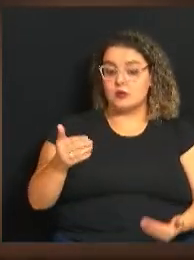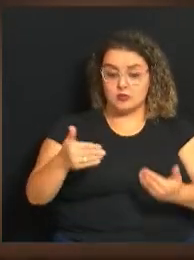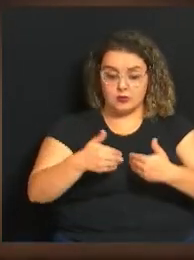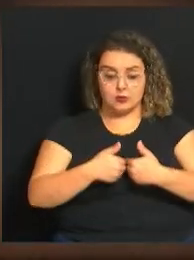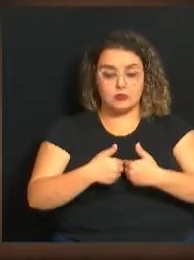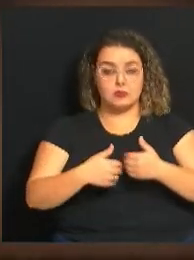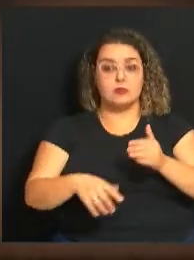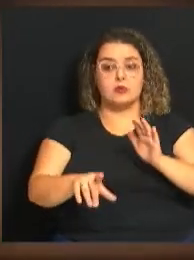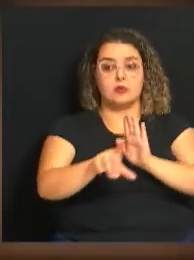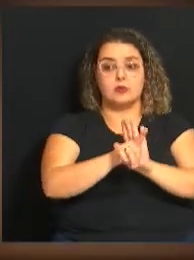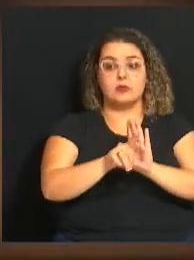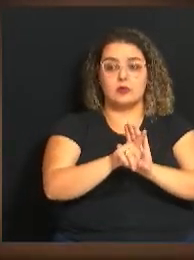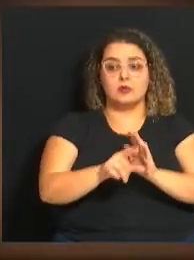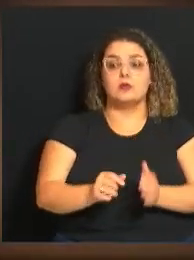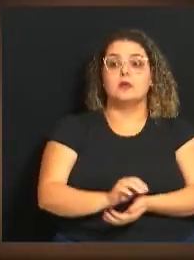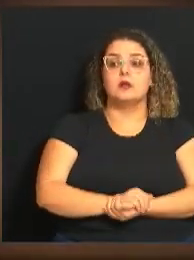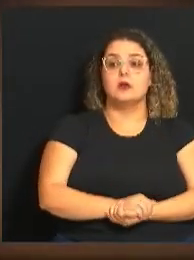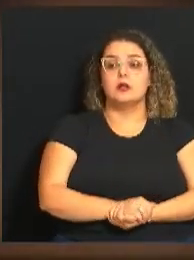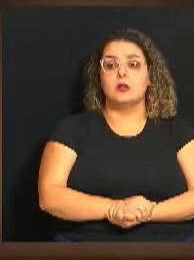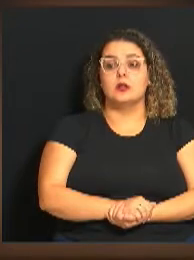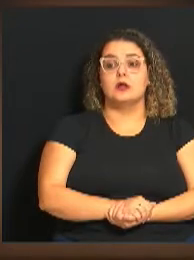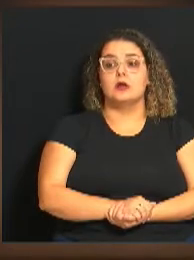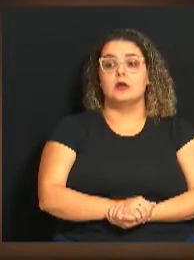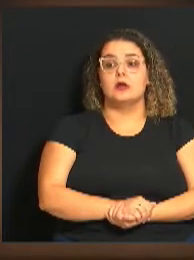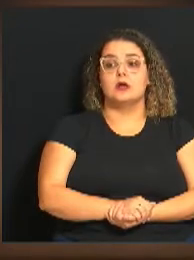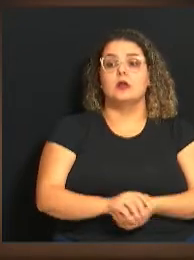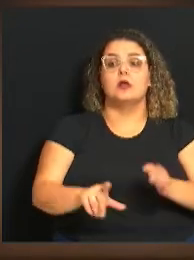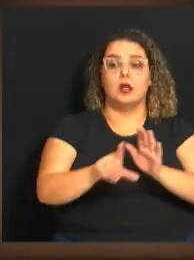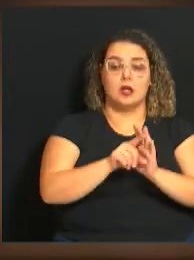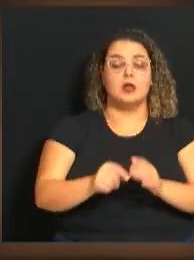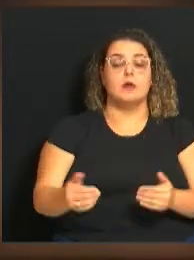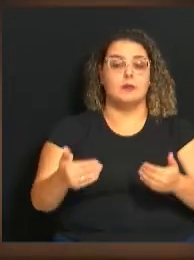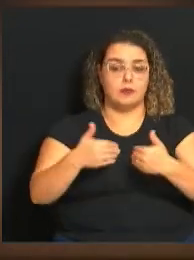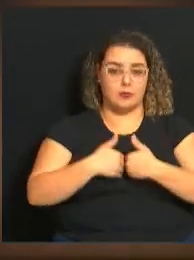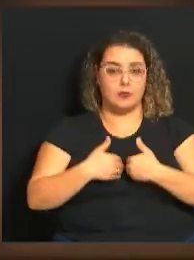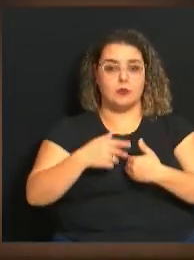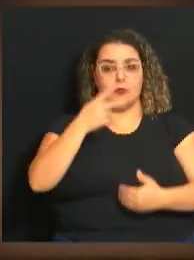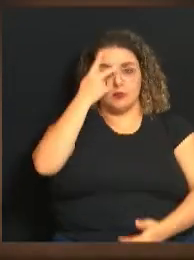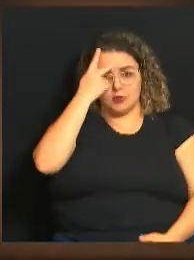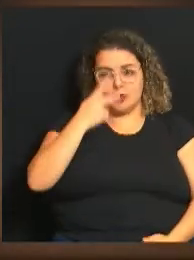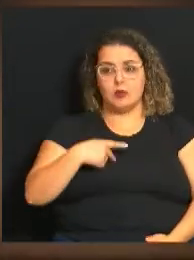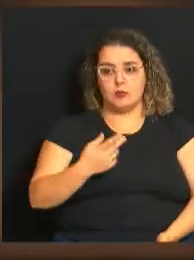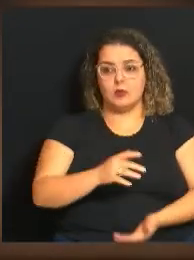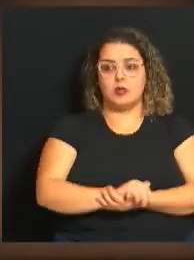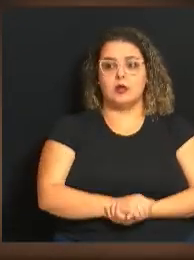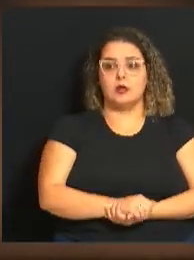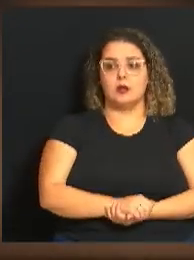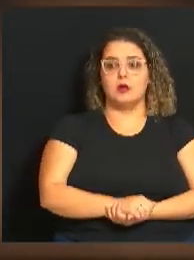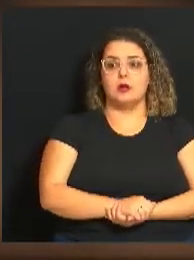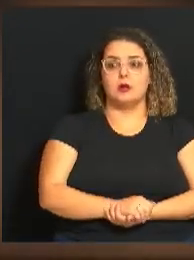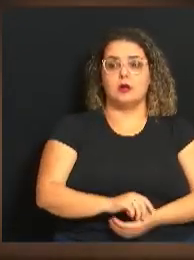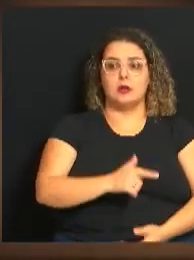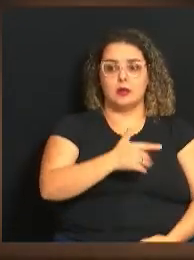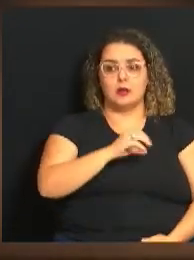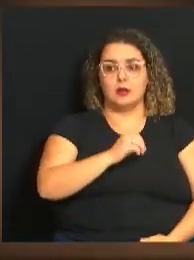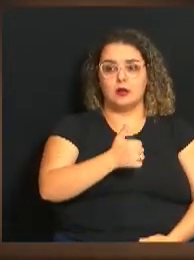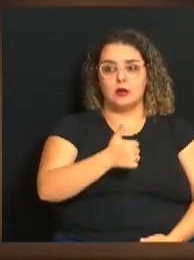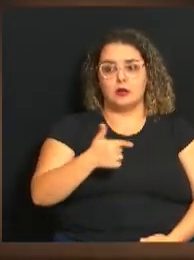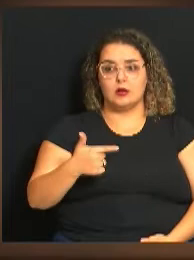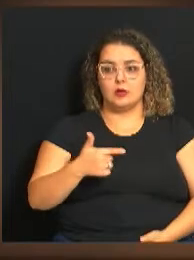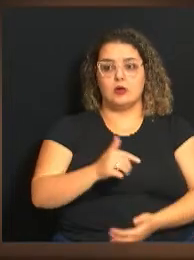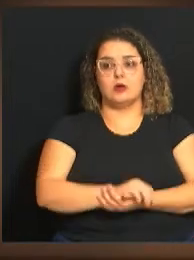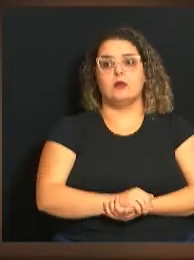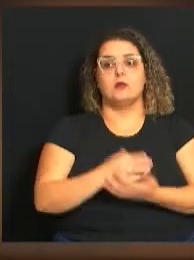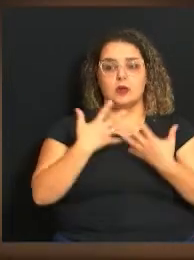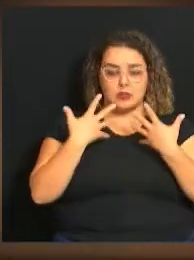Lei Berenice Viana, que é a lei do autismo, né, que foi em 2012, ela foi